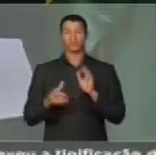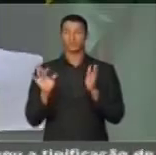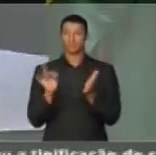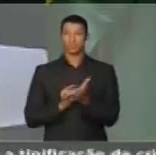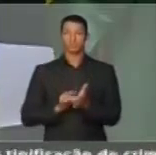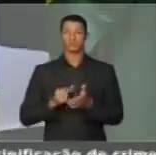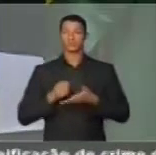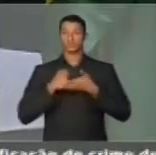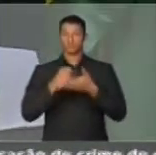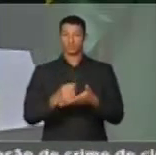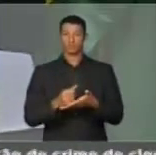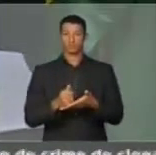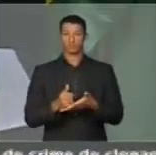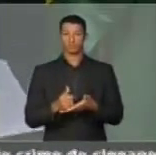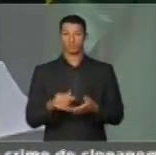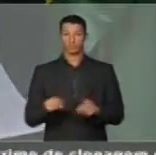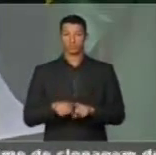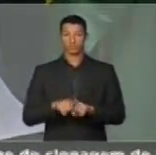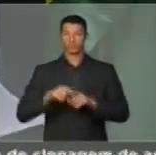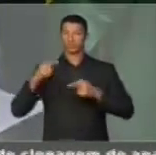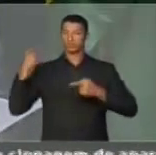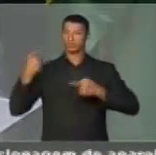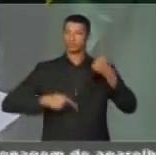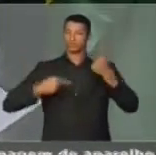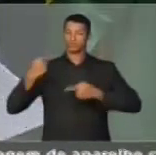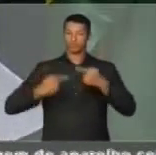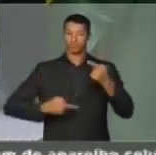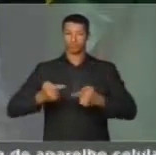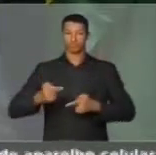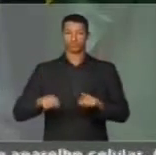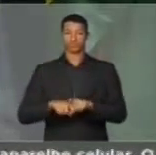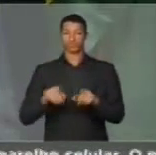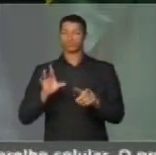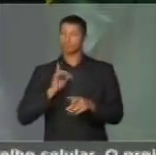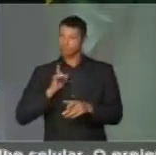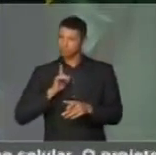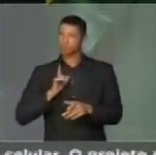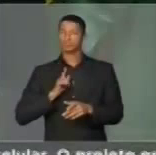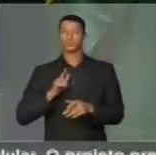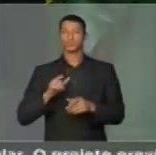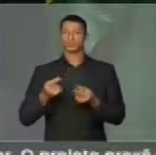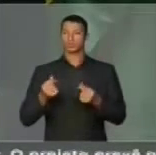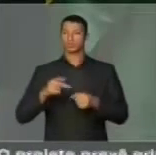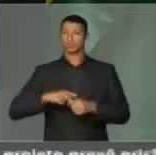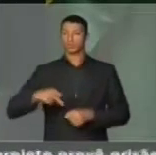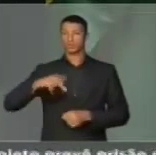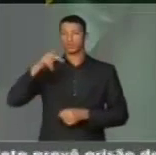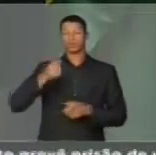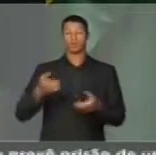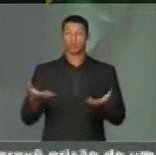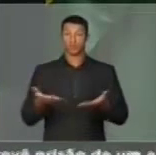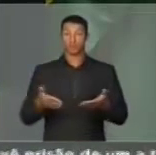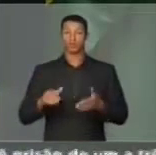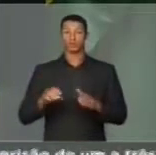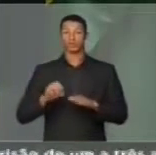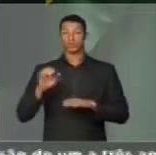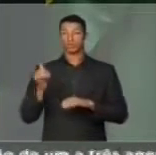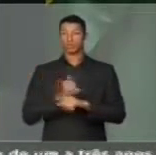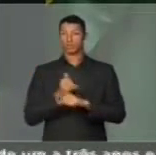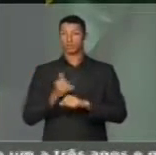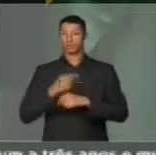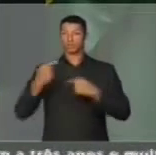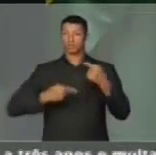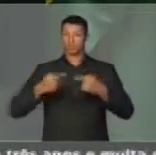Logicamente, levanta um debate, né? É verdade que houve a queda do preço do petróleo. Agora, como estratégia de